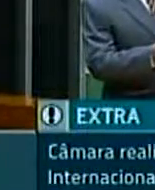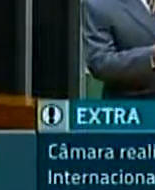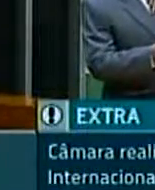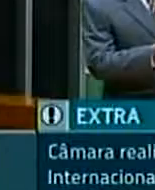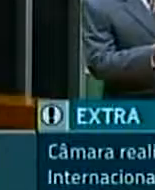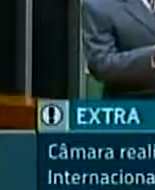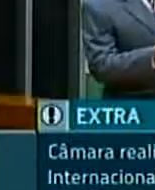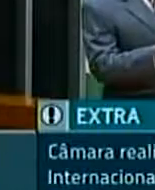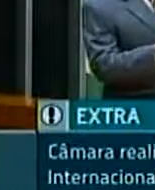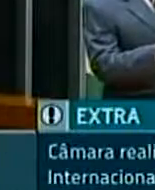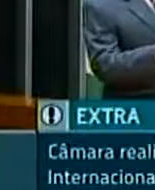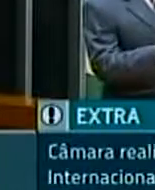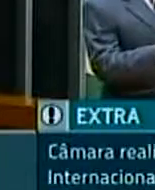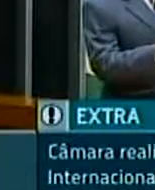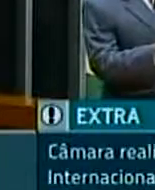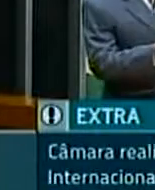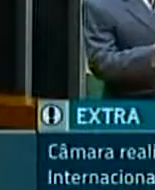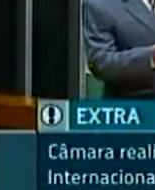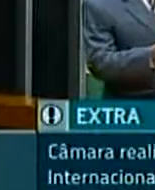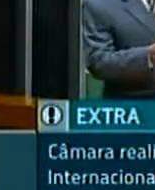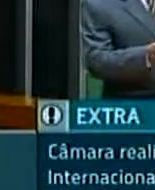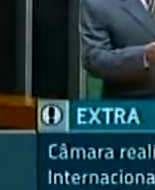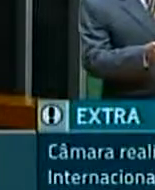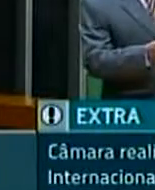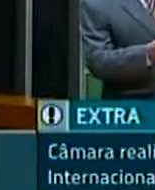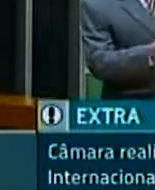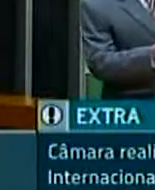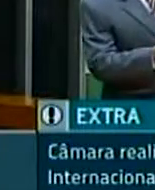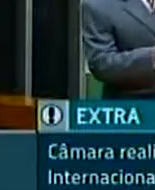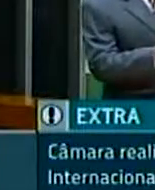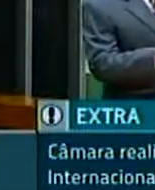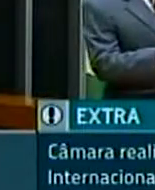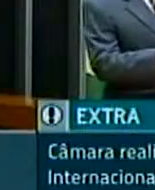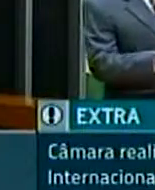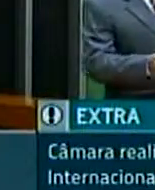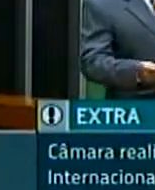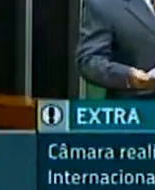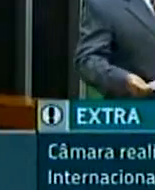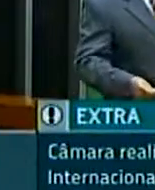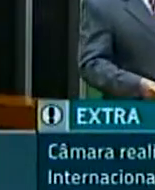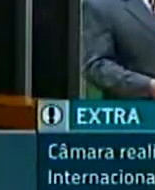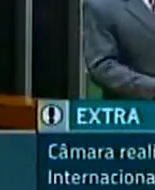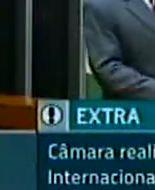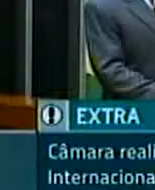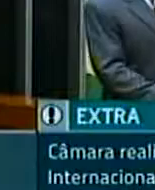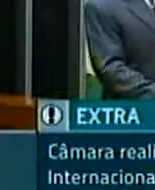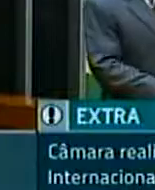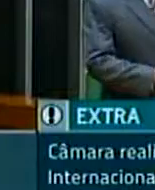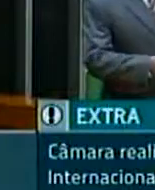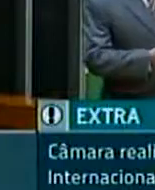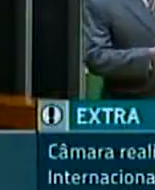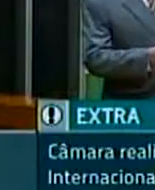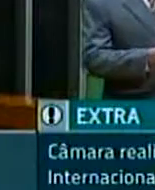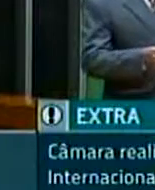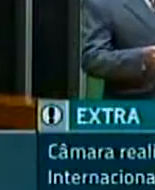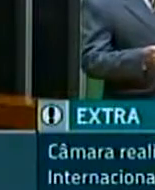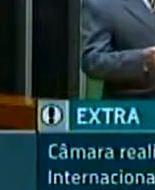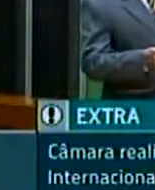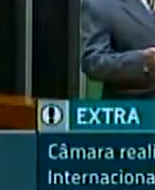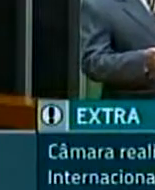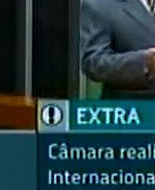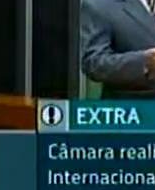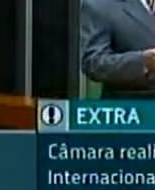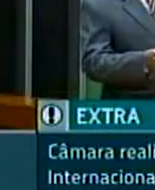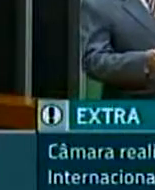estadual e municipal, com mandato de 5 anos, o fim da reeleição para o Executivo, o